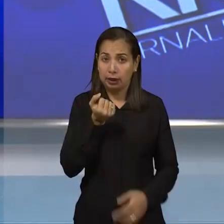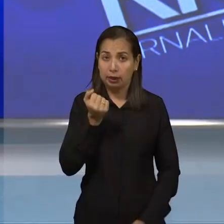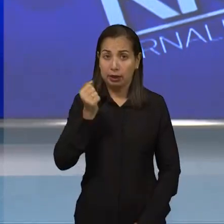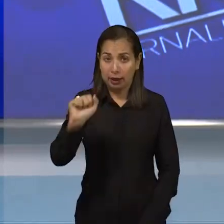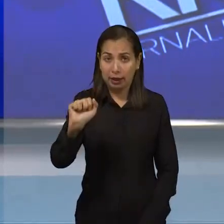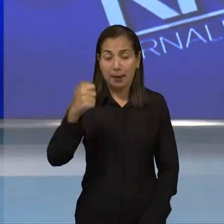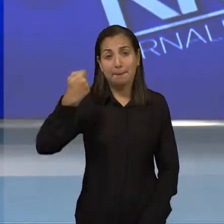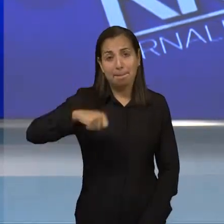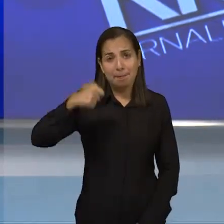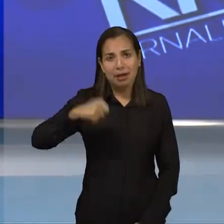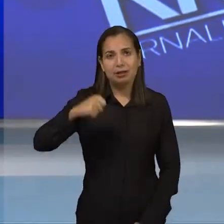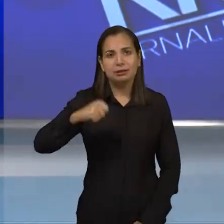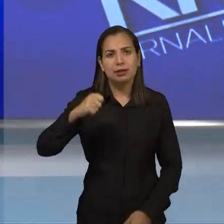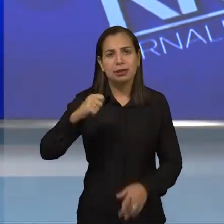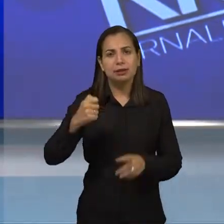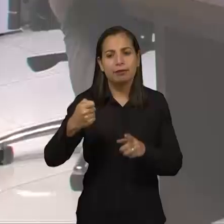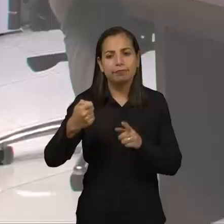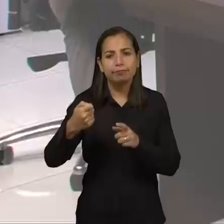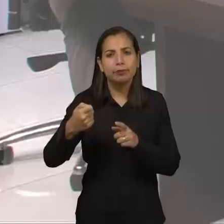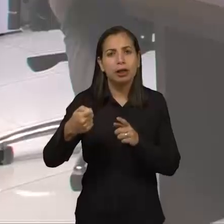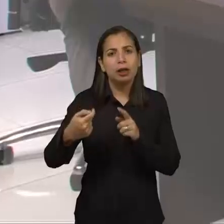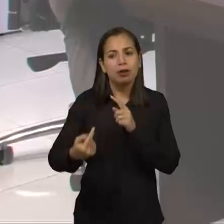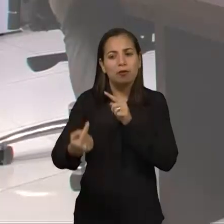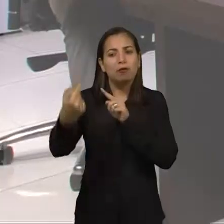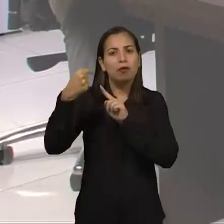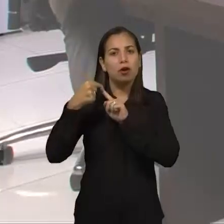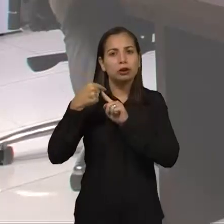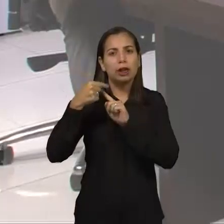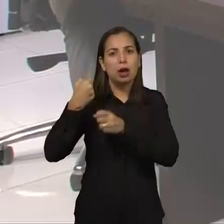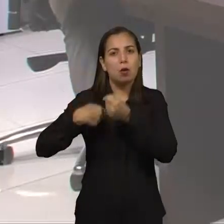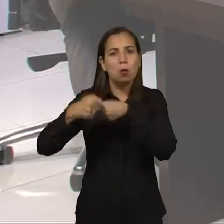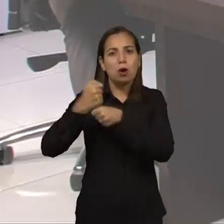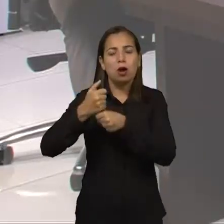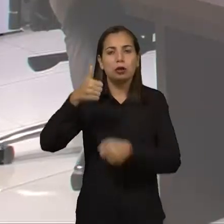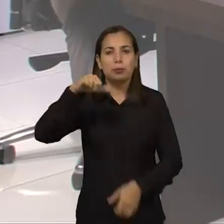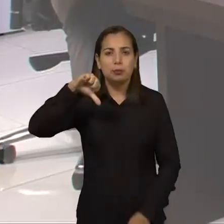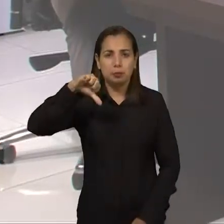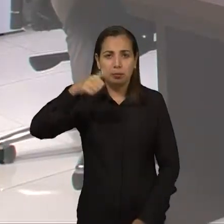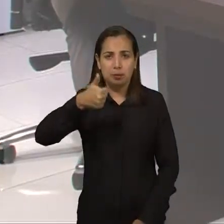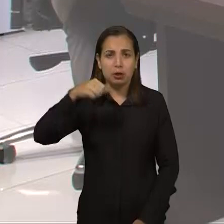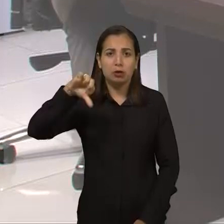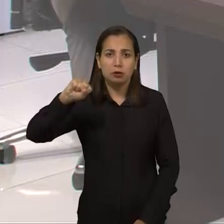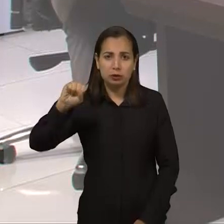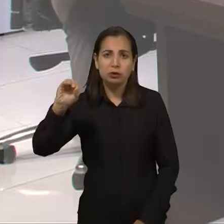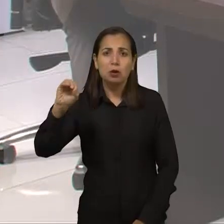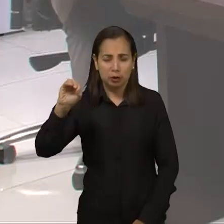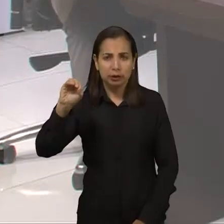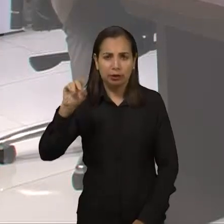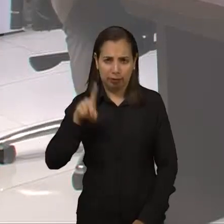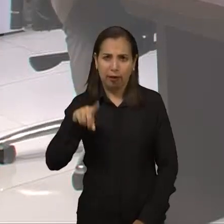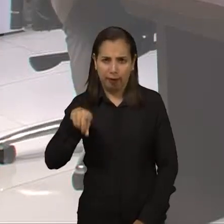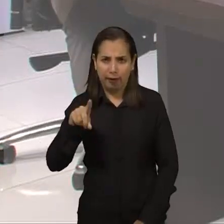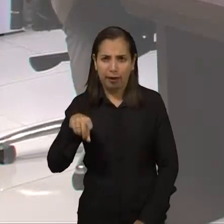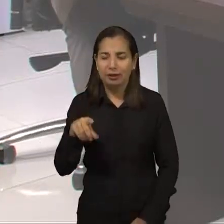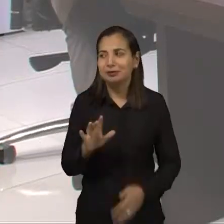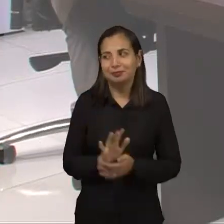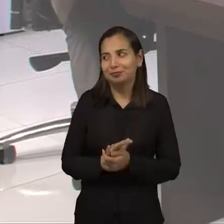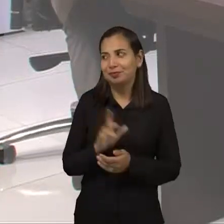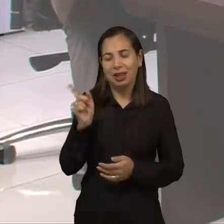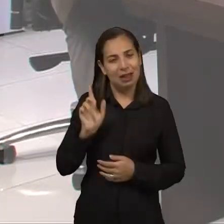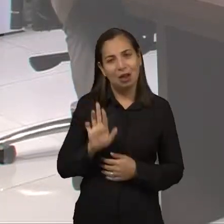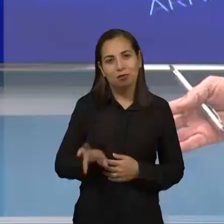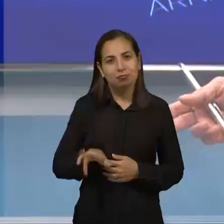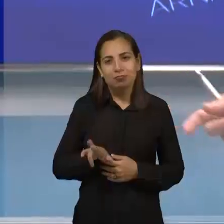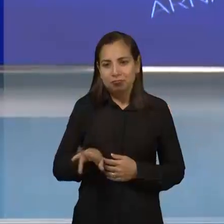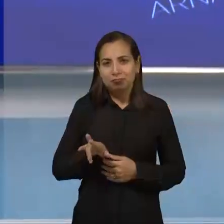que devemos voltar aqui aos anos 80, em que o juiz só deve falar nos autos. Eu ia falar que não era isso que a gente... Pois é isso mesmo? Eu estou dizendo que não